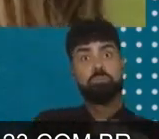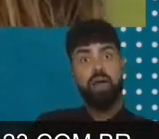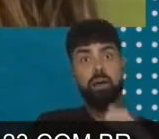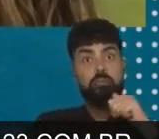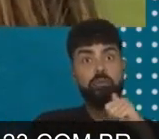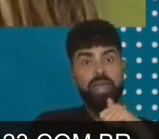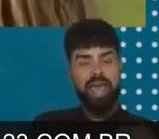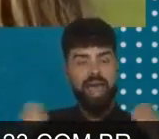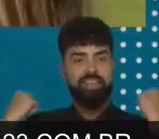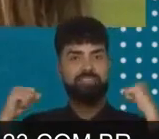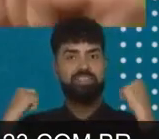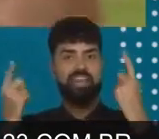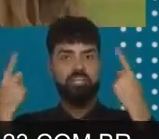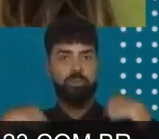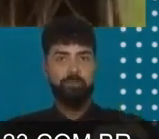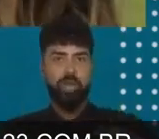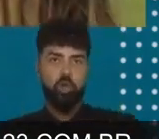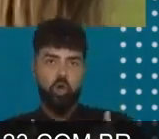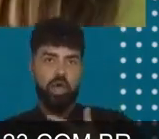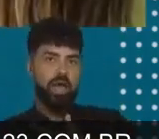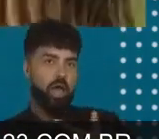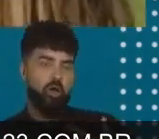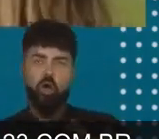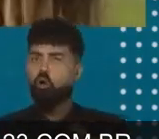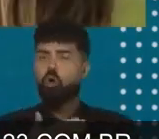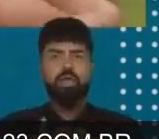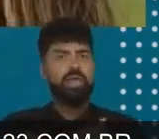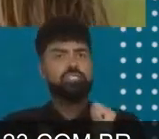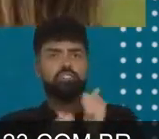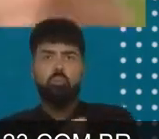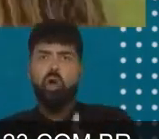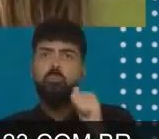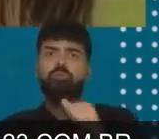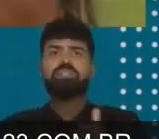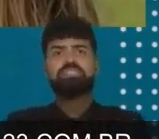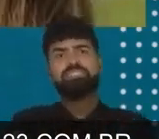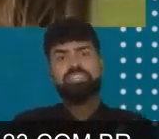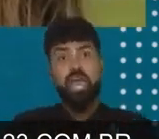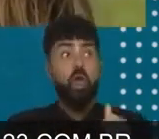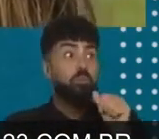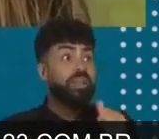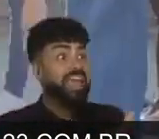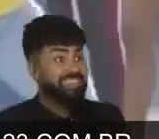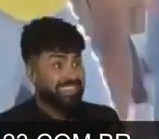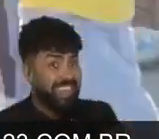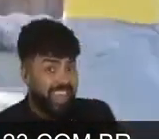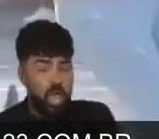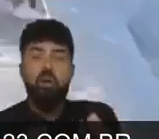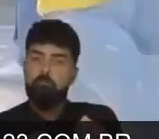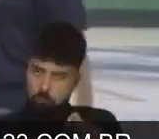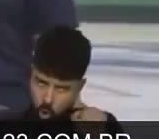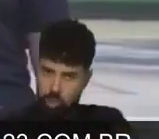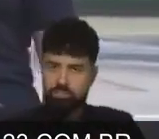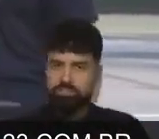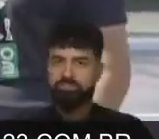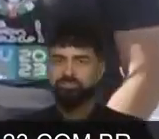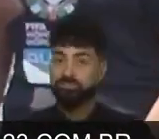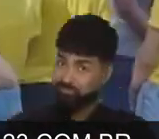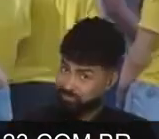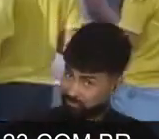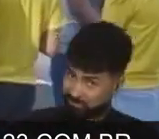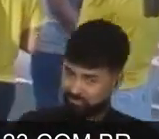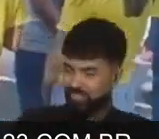é atividade física para a saúde, para qualquer esporte que ela quiser, porque ela tem que estar onde ela quiser. Disseminar o